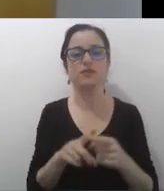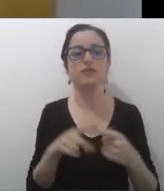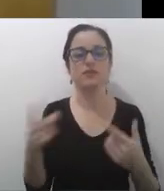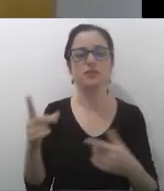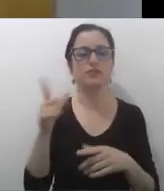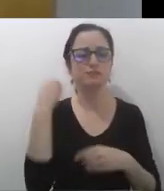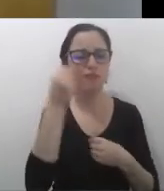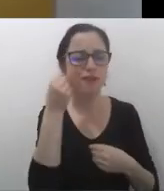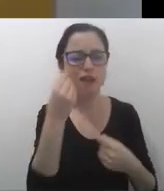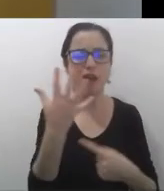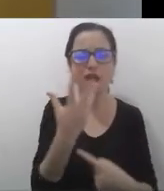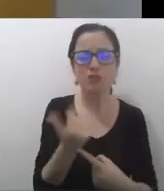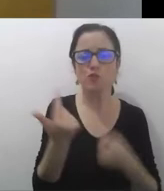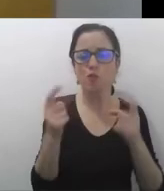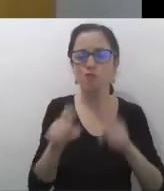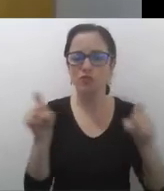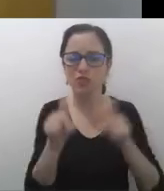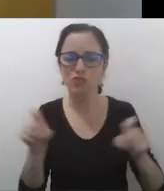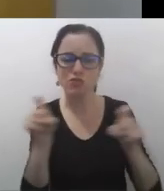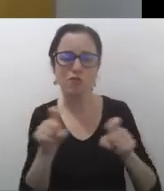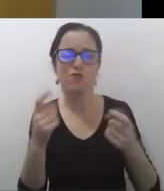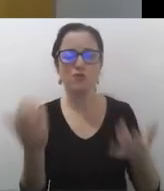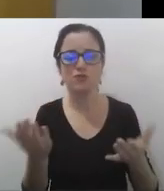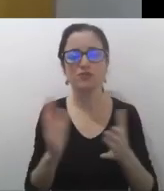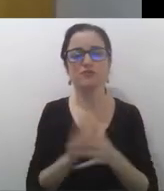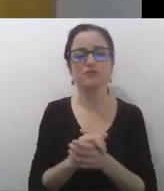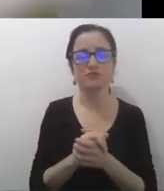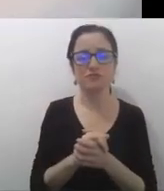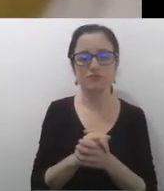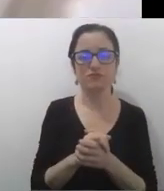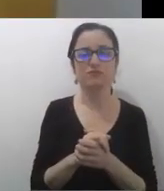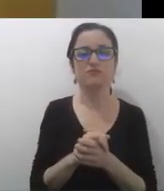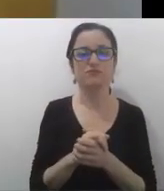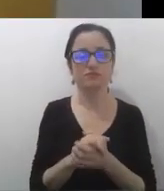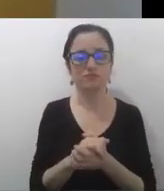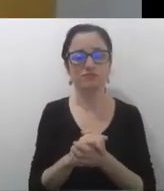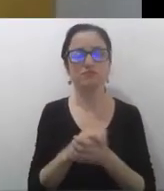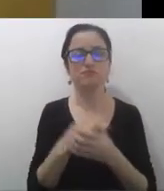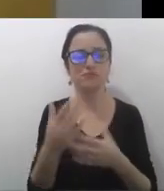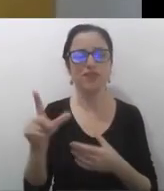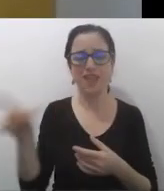Você tem, né, e estava experimentando arte em computador,